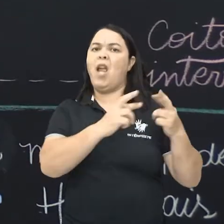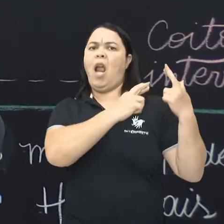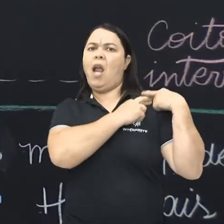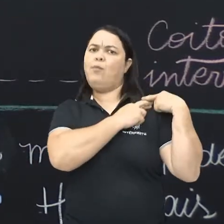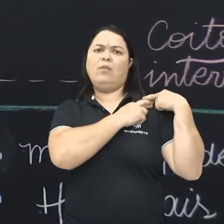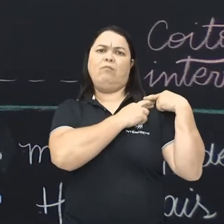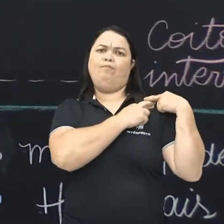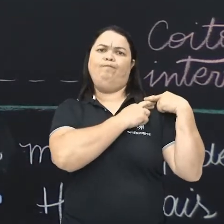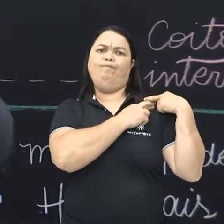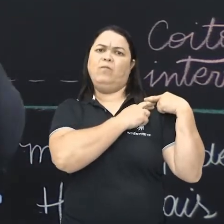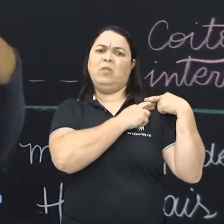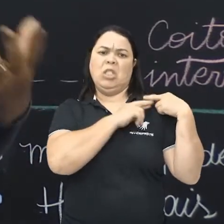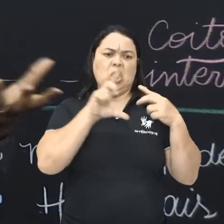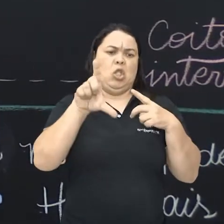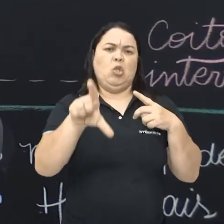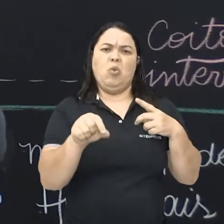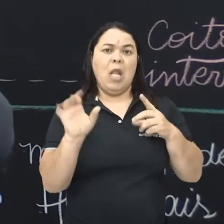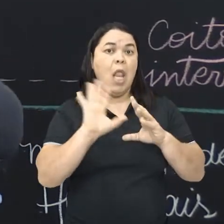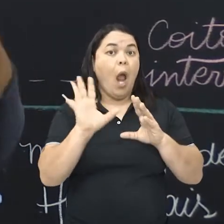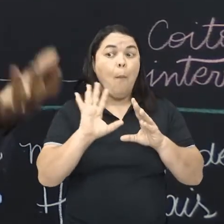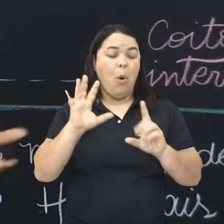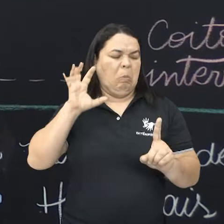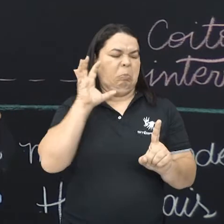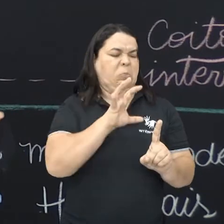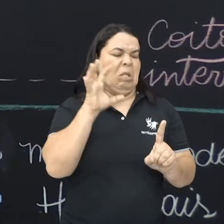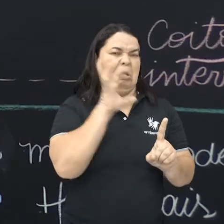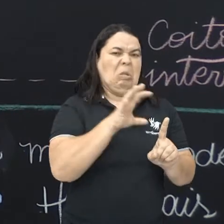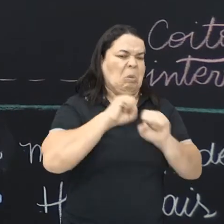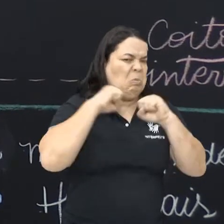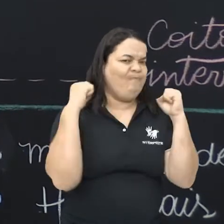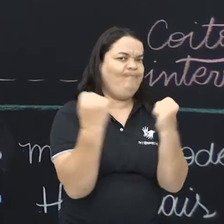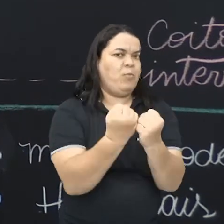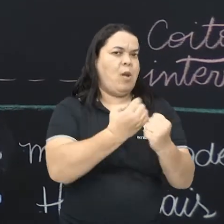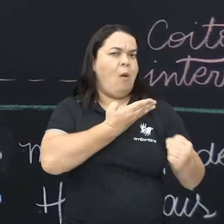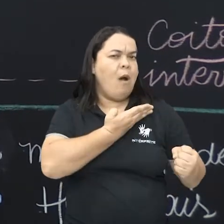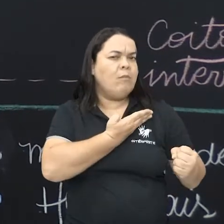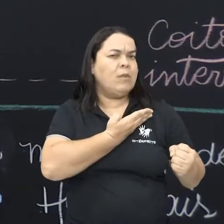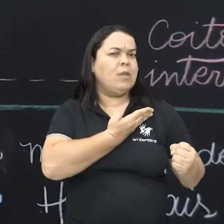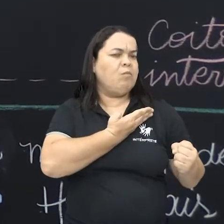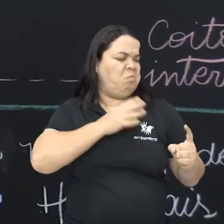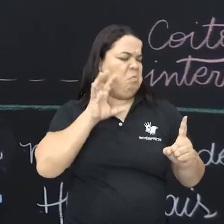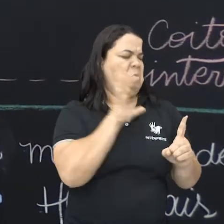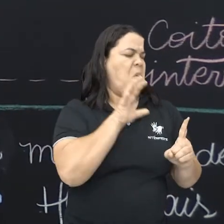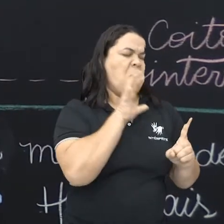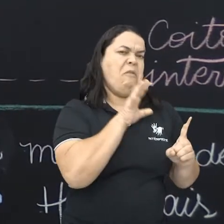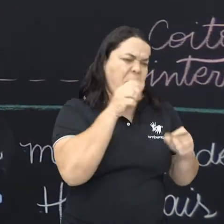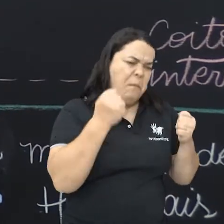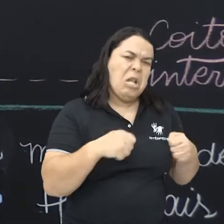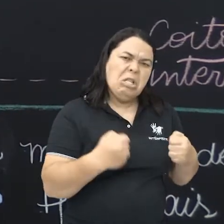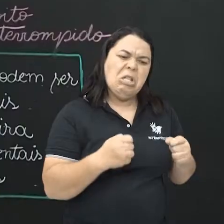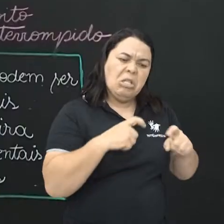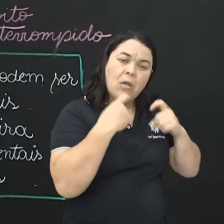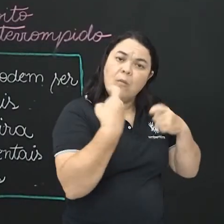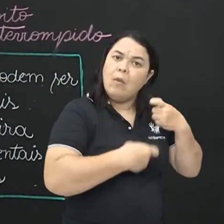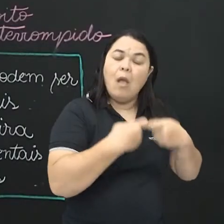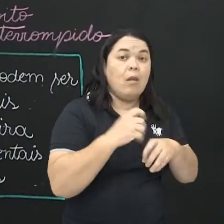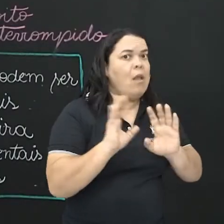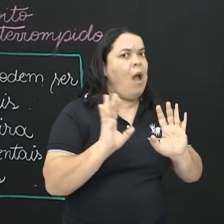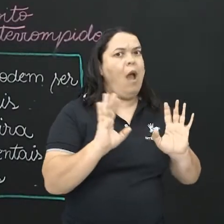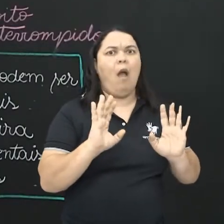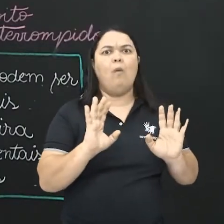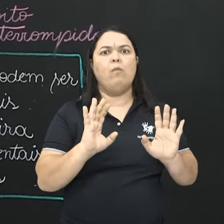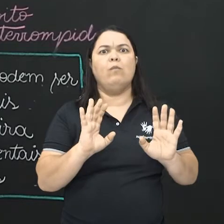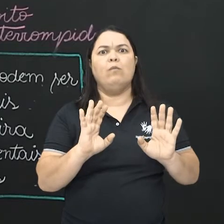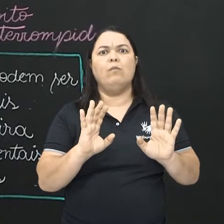momento. Não por uma pressão social, por amigos. Afinal, são decisões que podem repercutir na